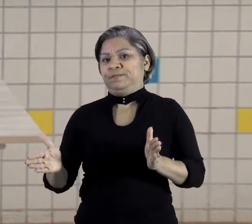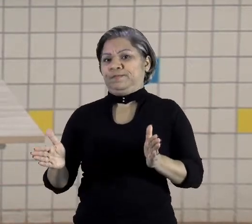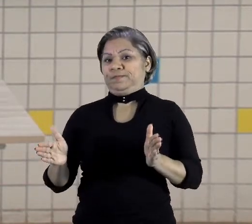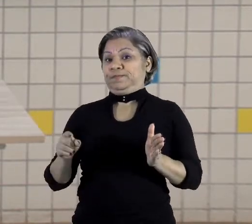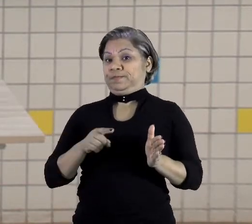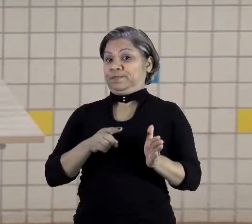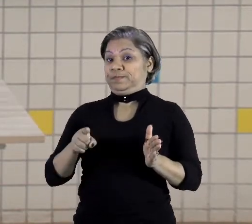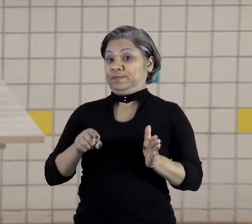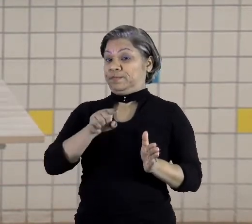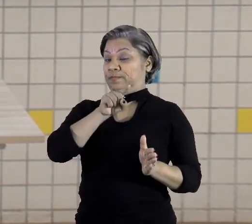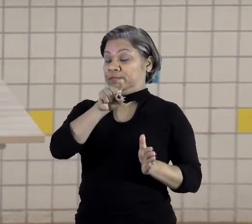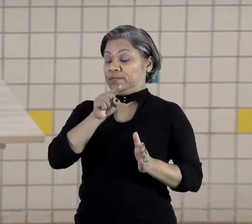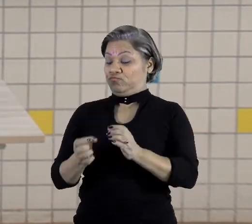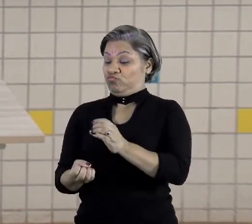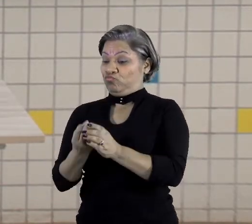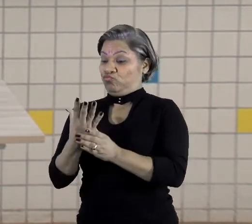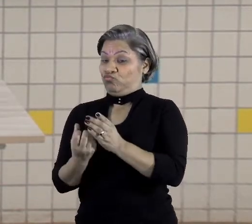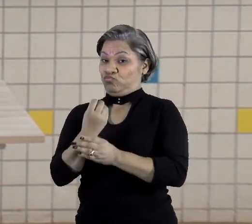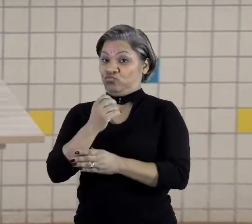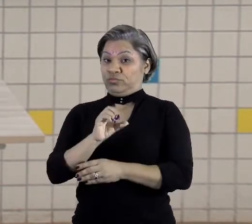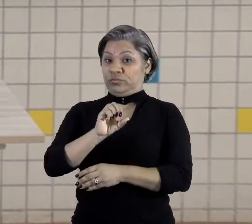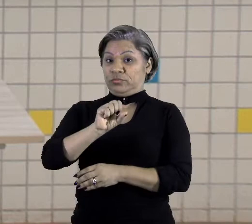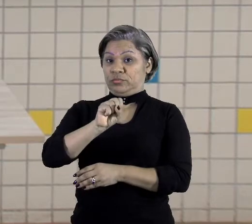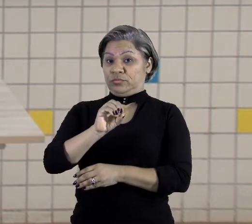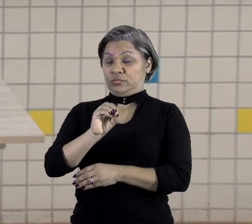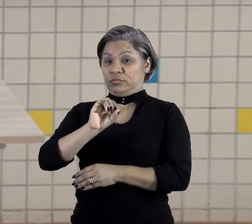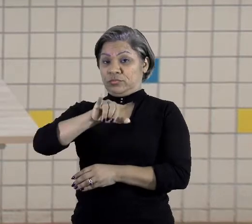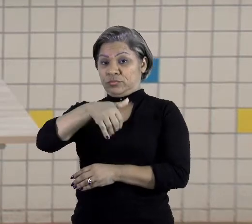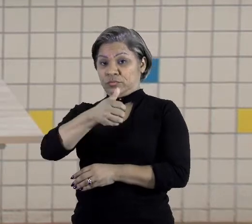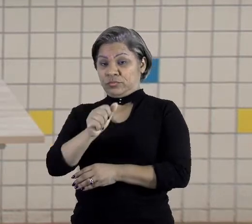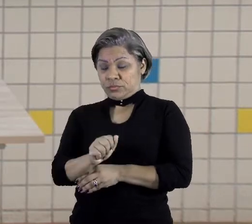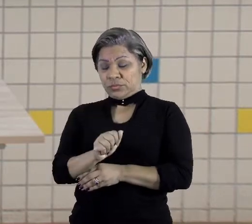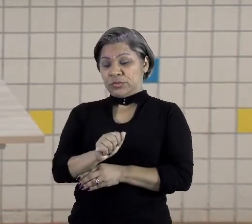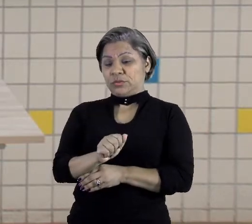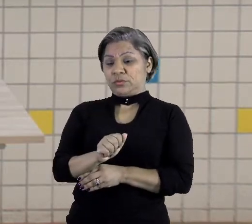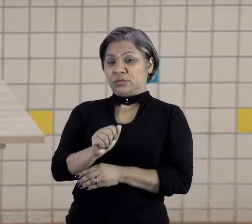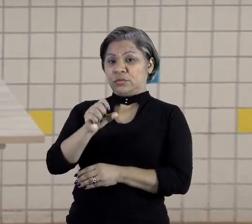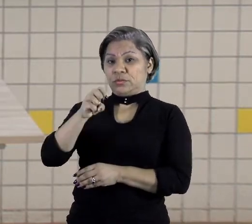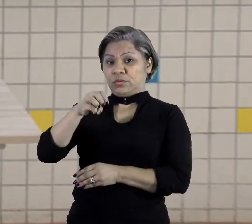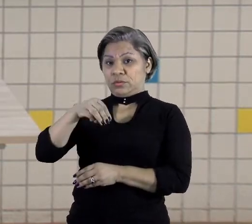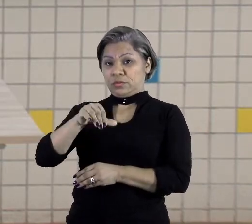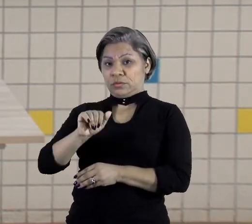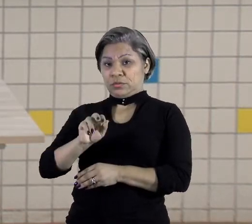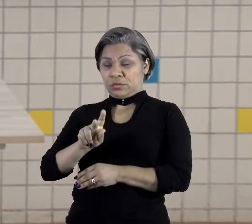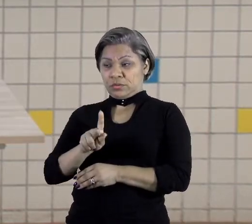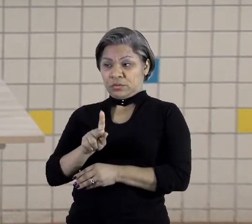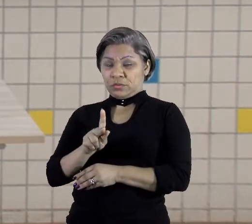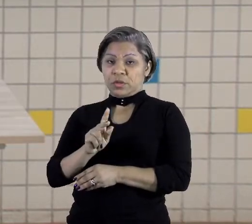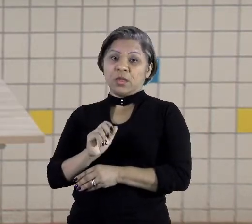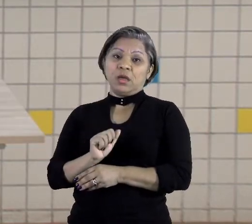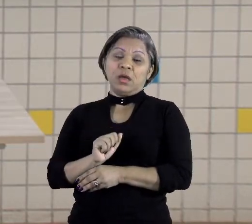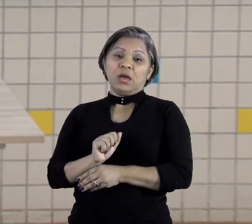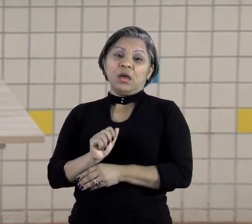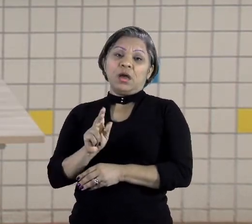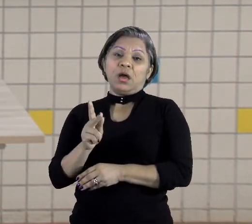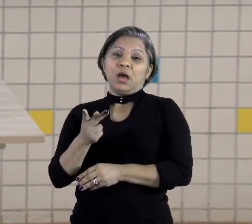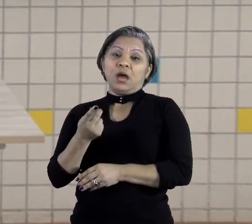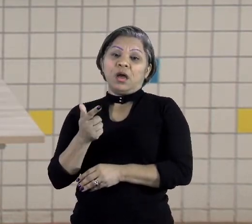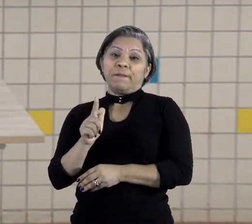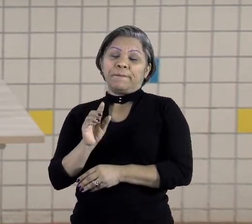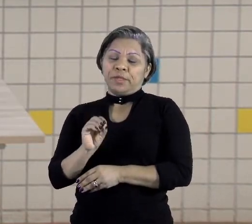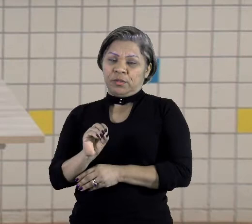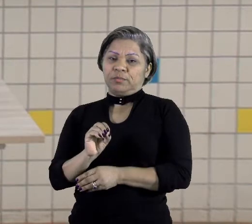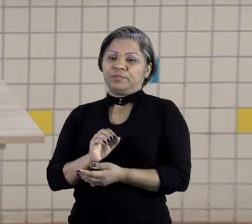Você planta soja e milho nesse ano, no ano seguinte você planta milho e